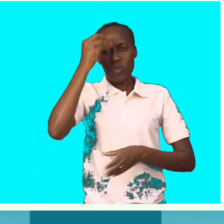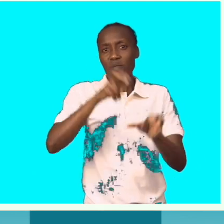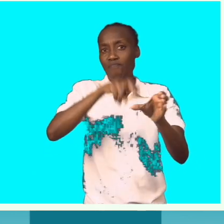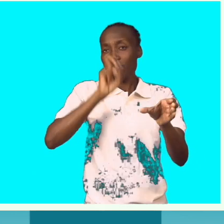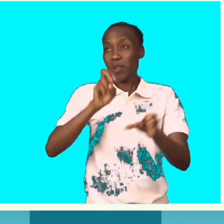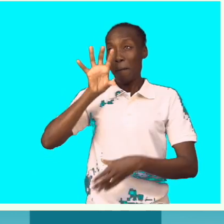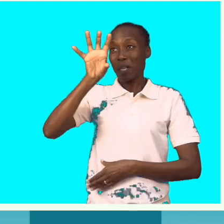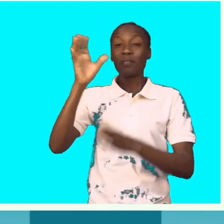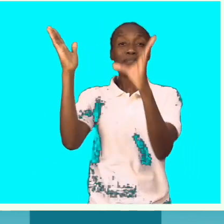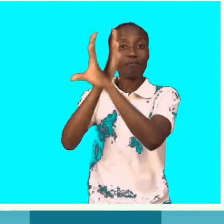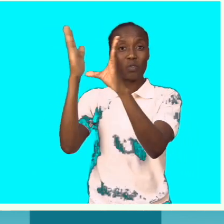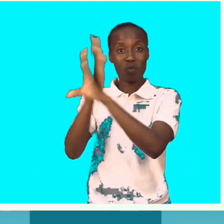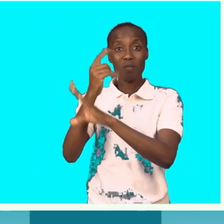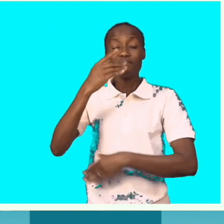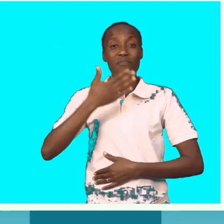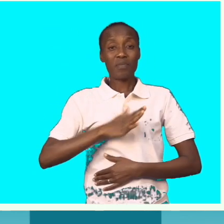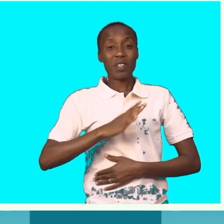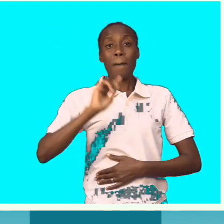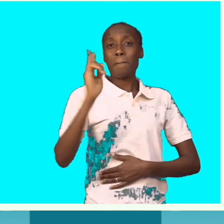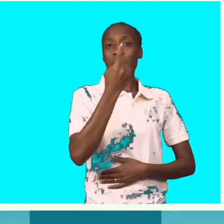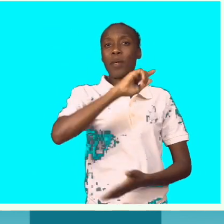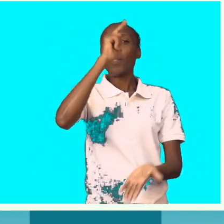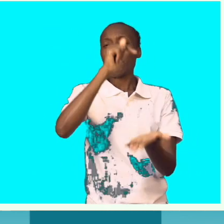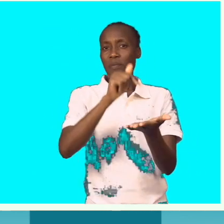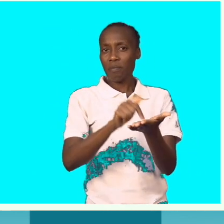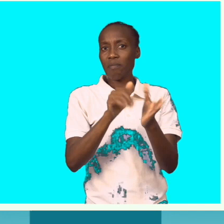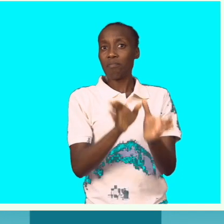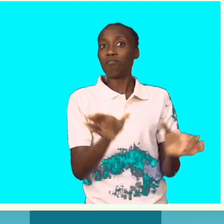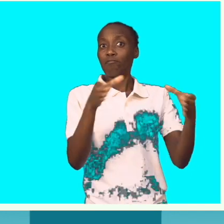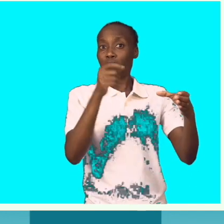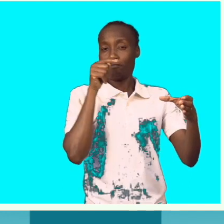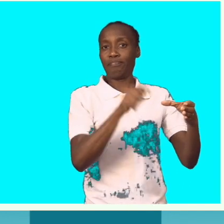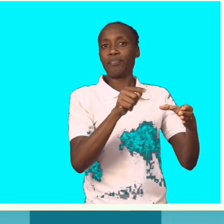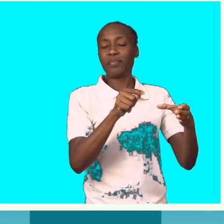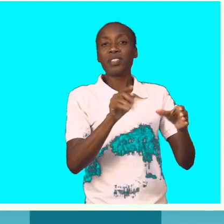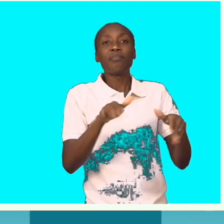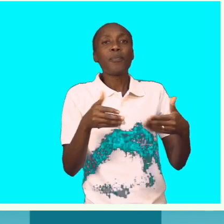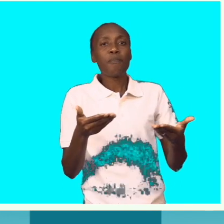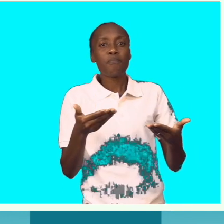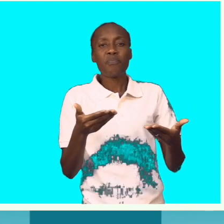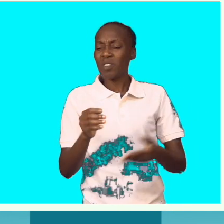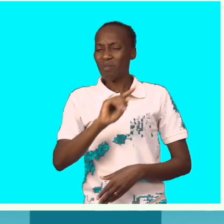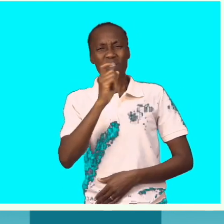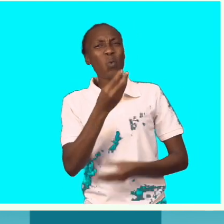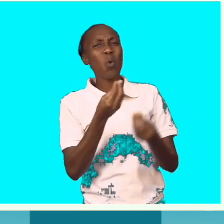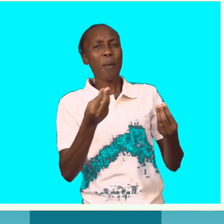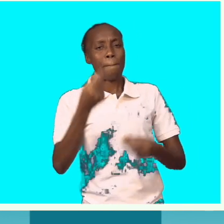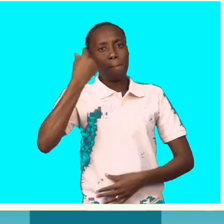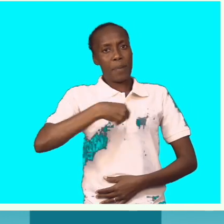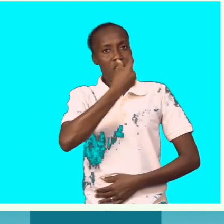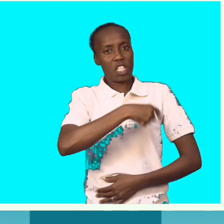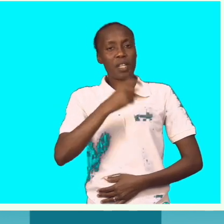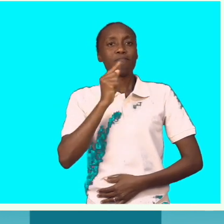jogar fora, mas em primeiro lugar, jogar em uma das equipes mais grandes da cidade. Qual seria?